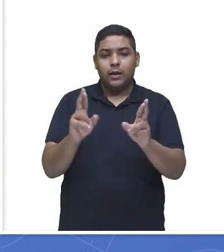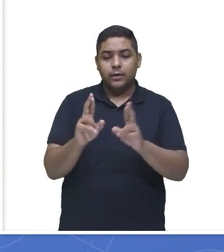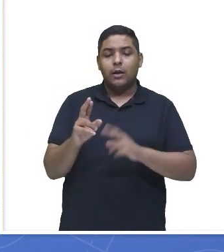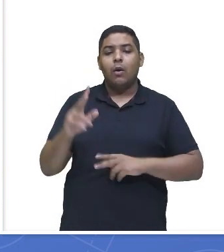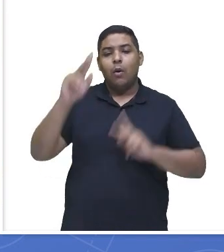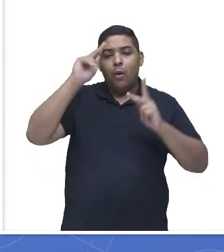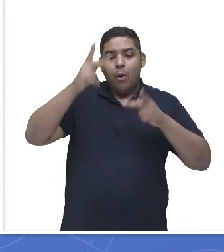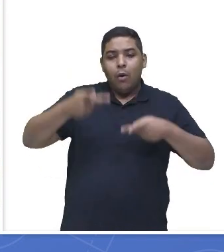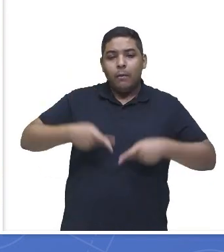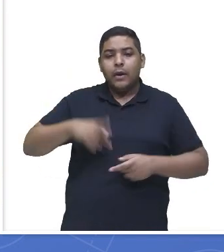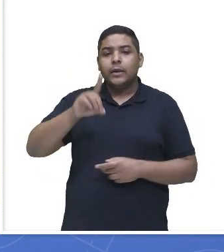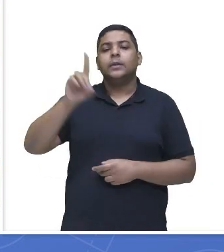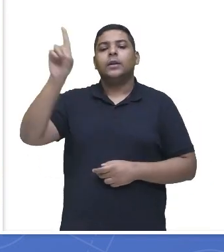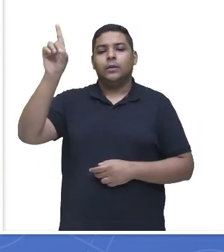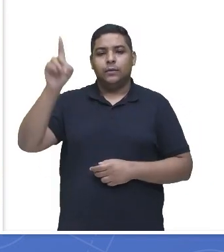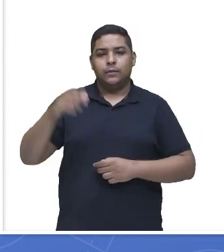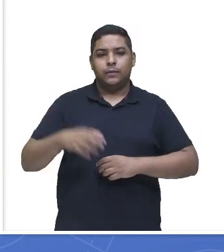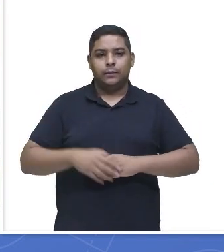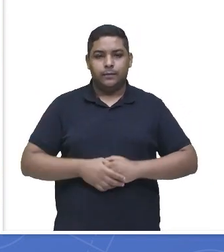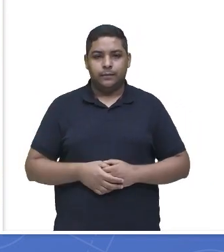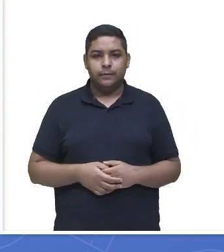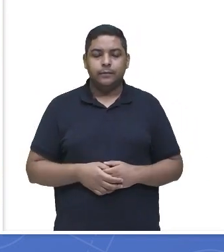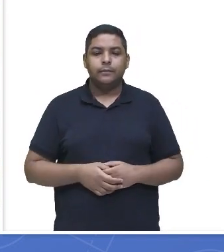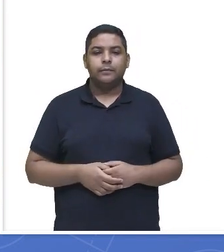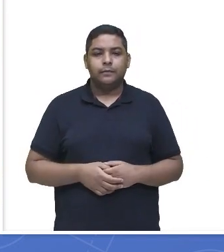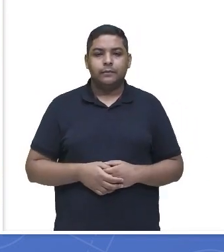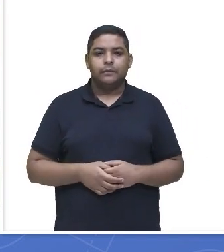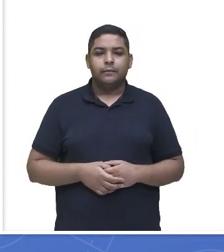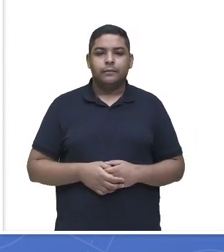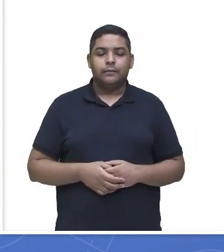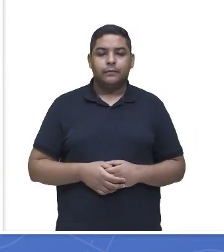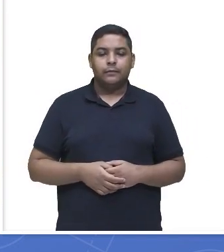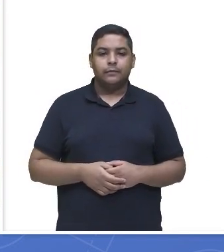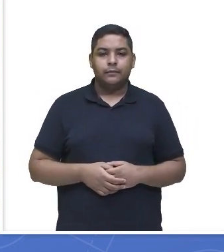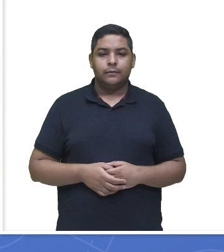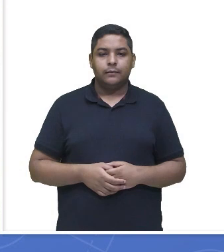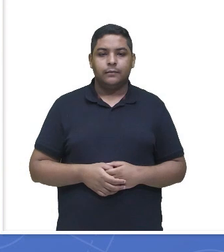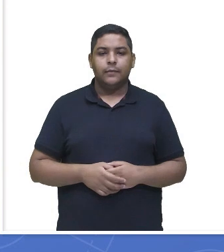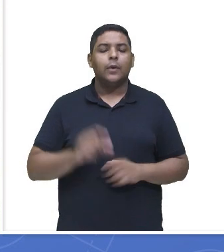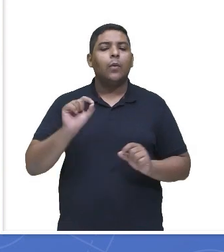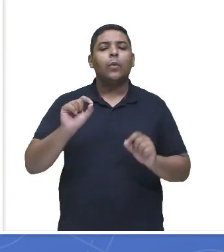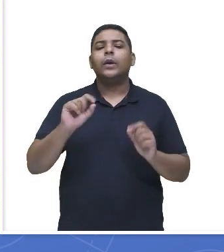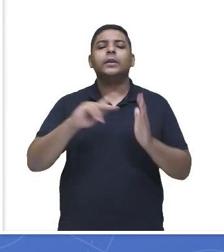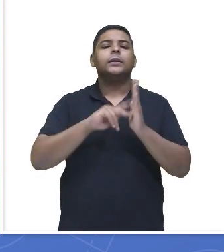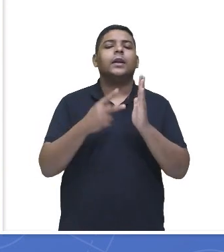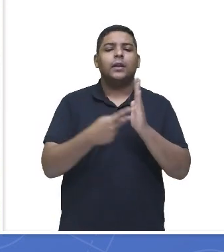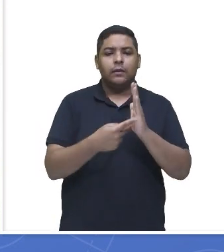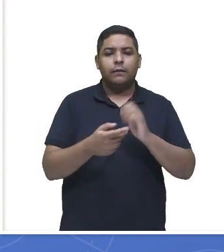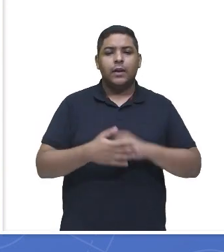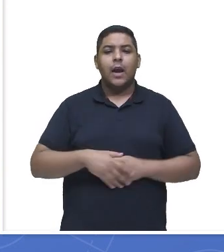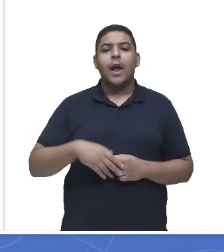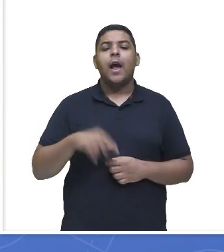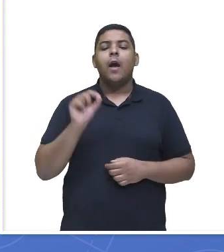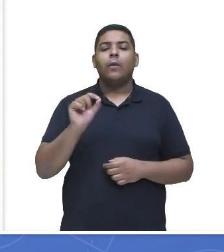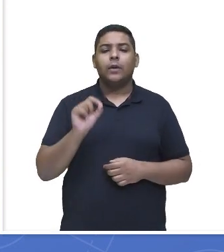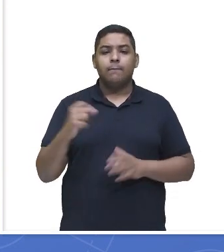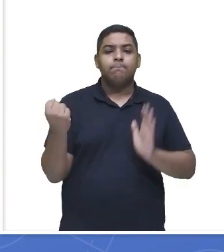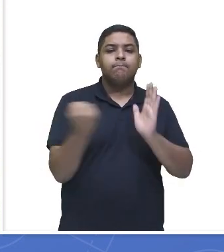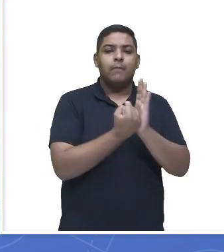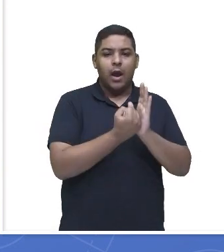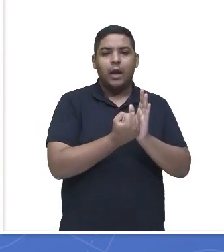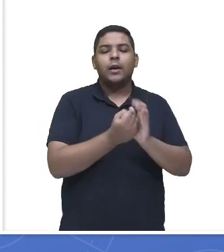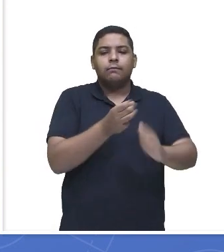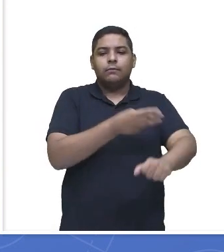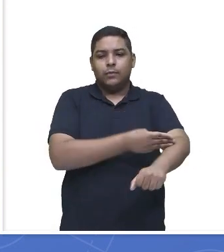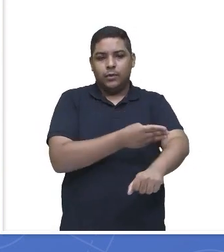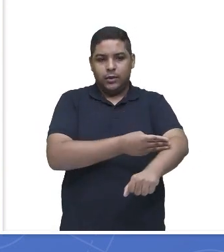para um pensamento antropocêntrico. O que tem esse pensamento antropocêntrico? É a marca da modernidade. Eleva a